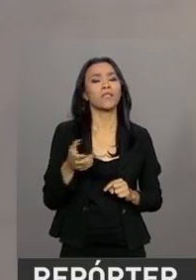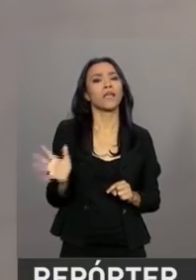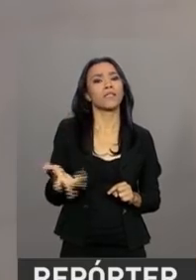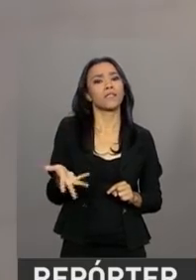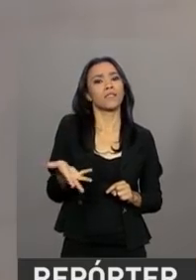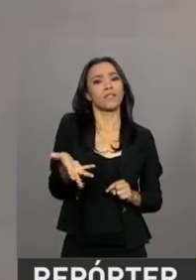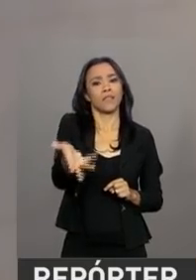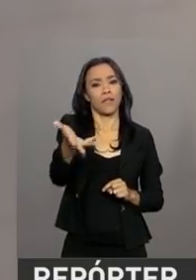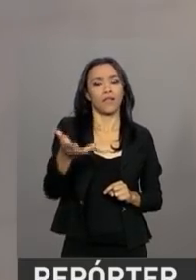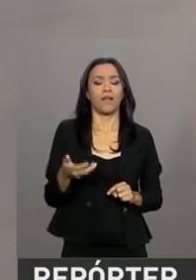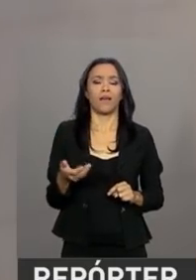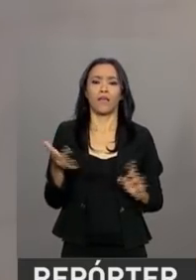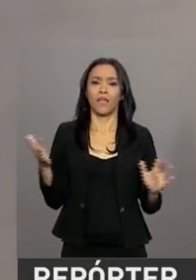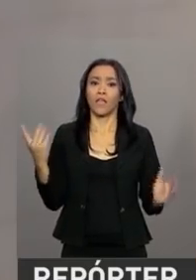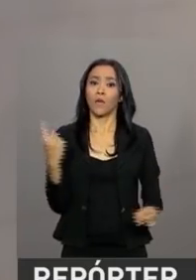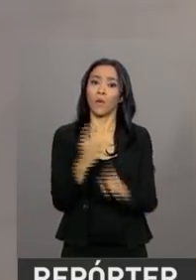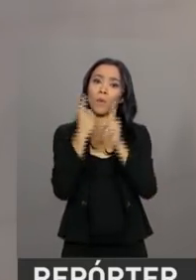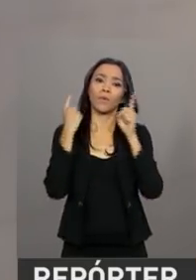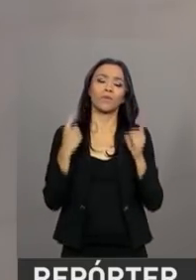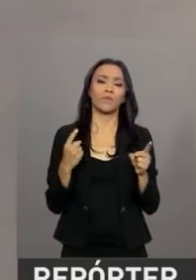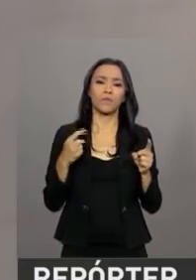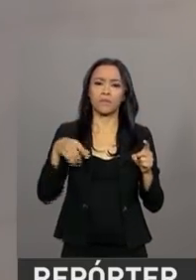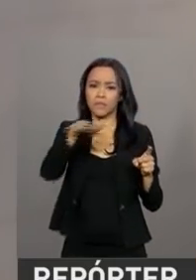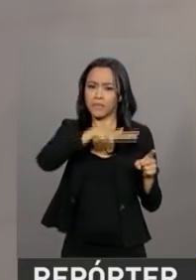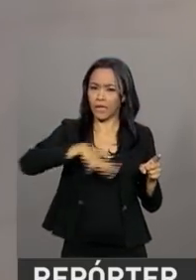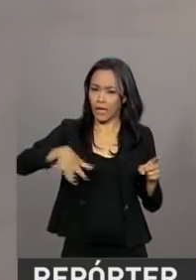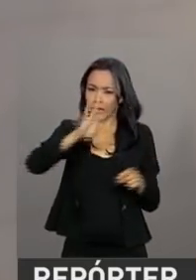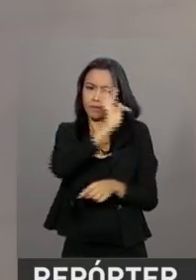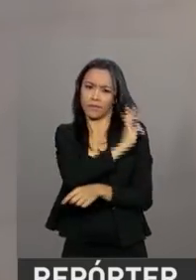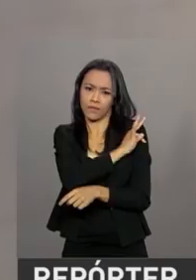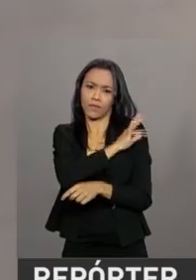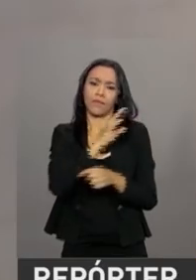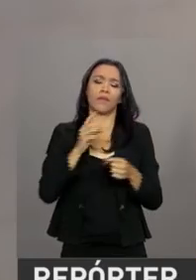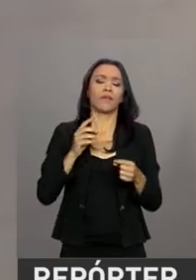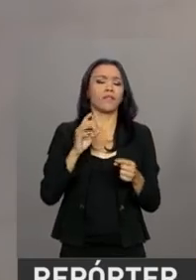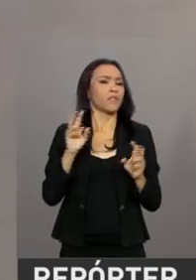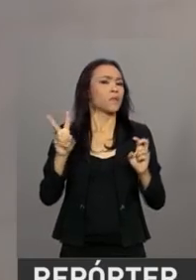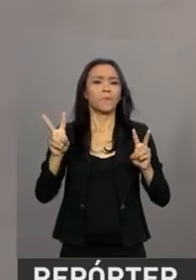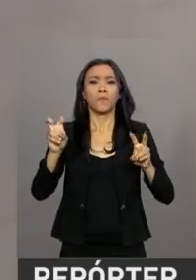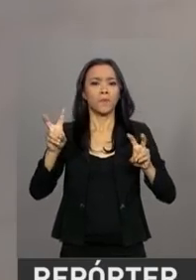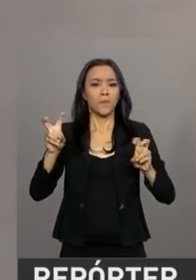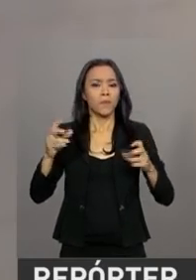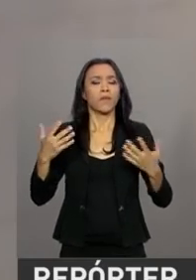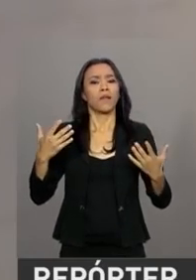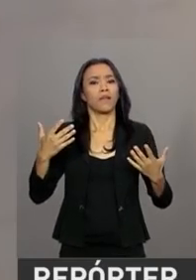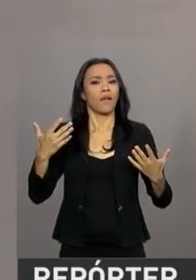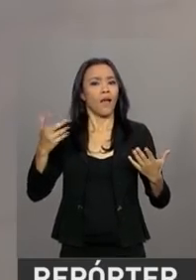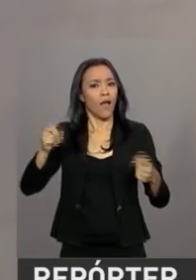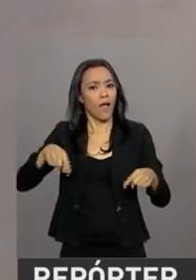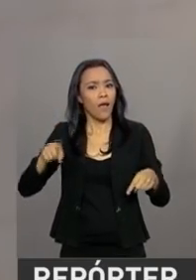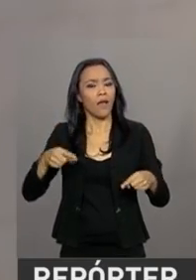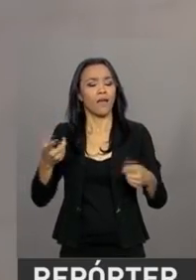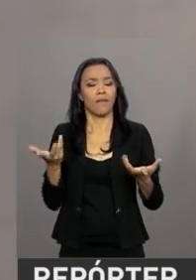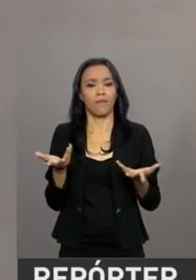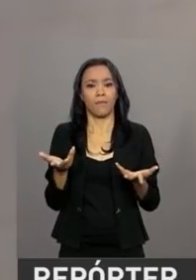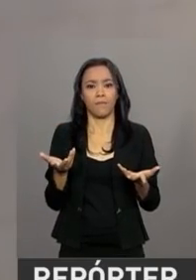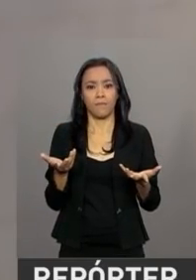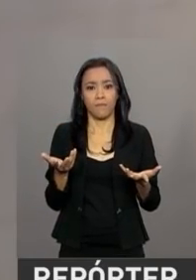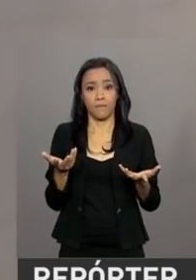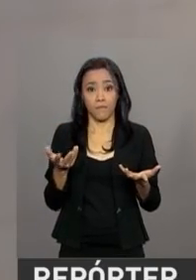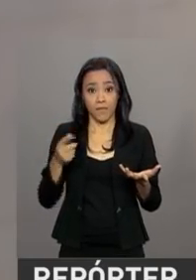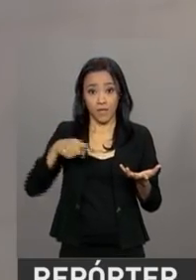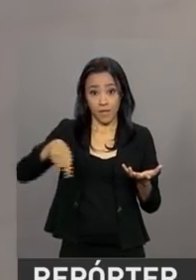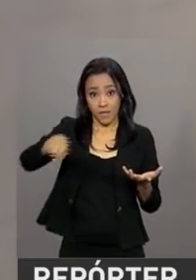encontro dos técnicos angolanos e brasileiros nos próximos tempos que vão tratar das questões que TM a ver com a